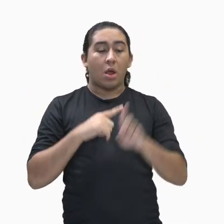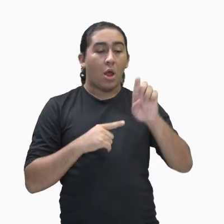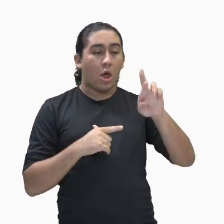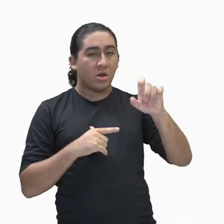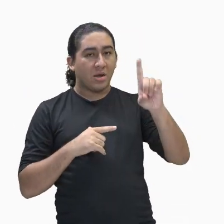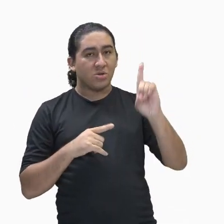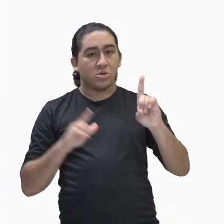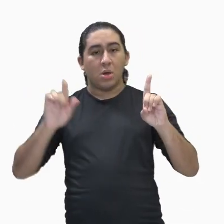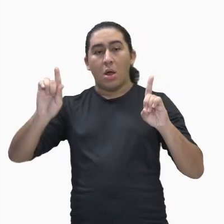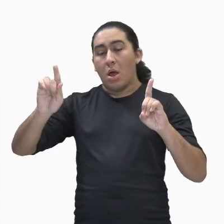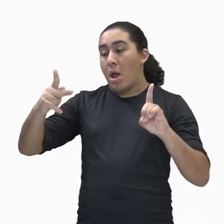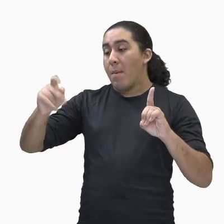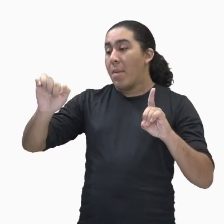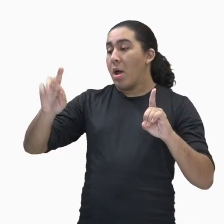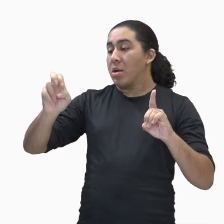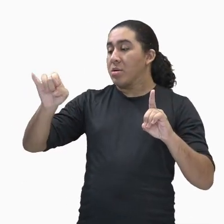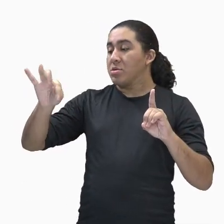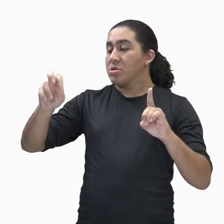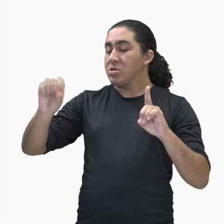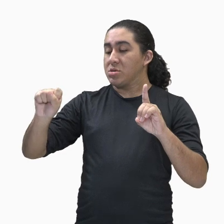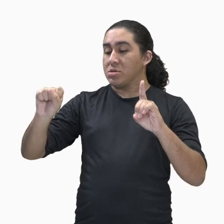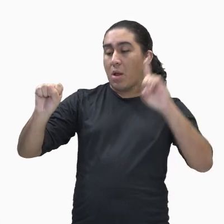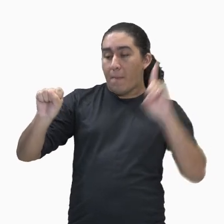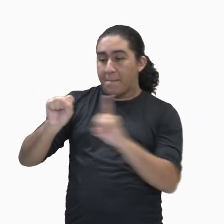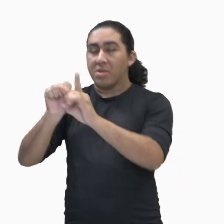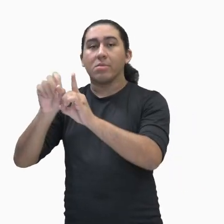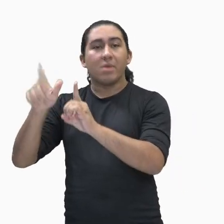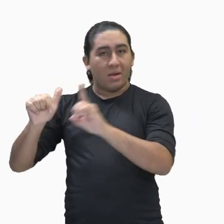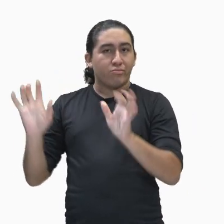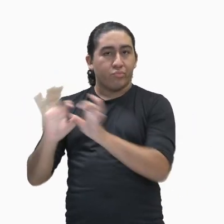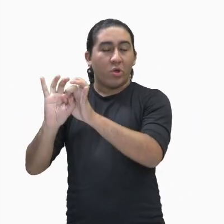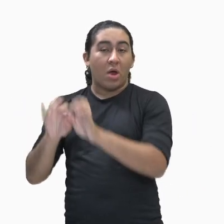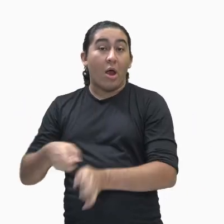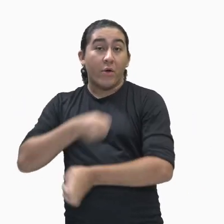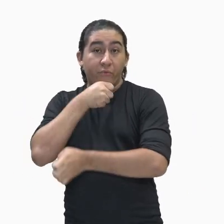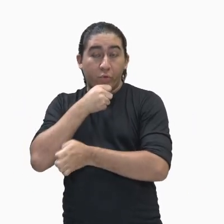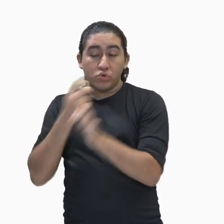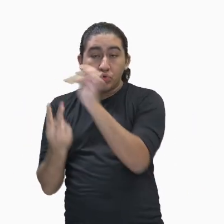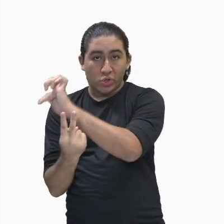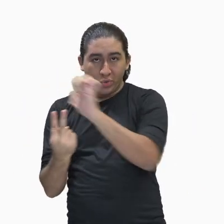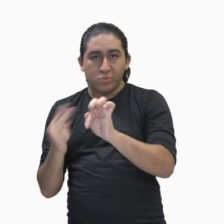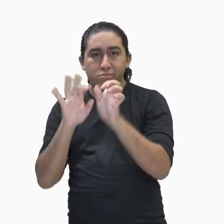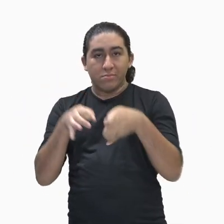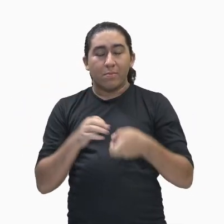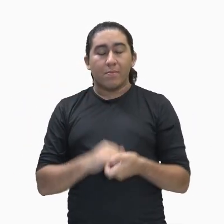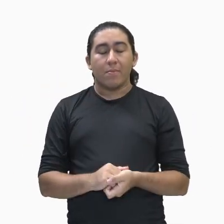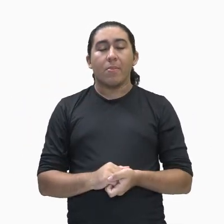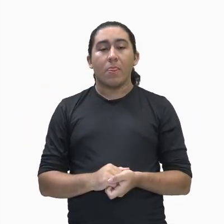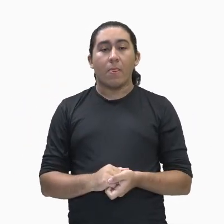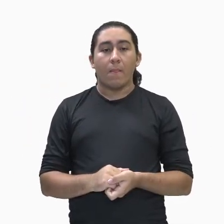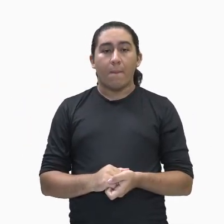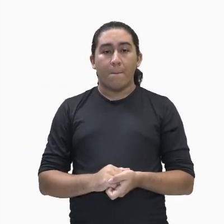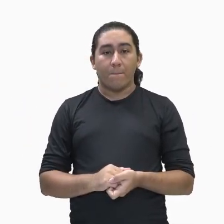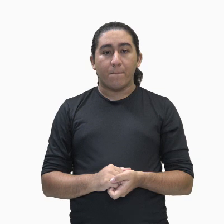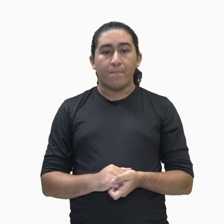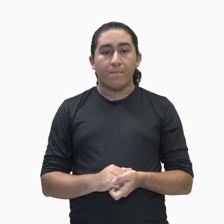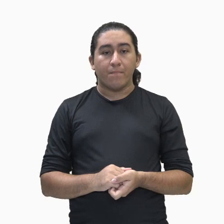em avós, né? Avós, né? O vovô e a vovó. Então, são os avós. Então,